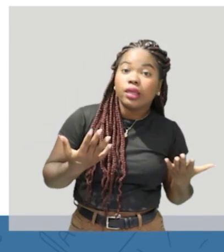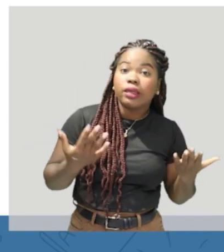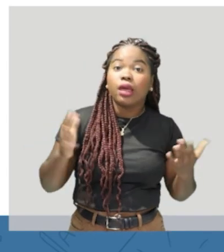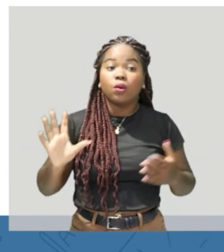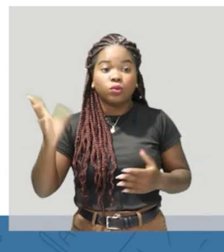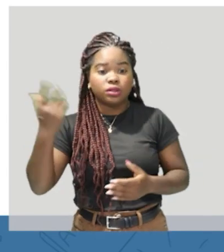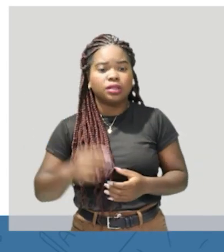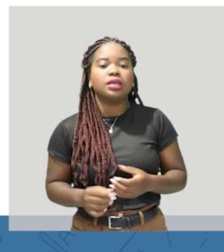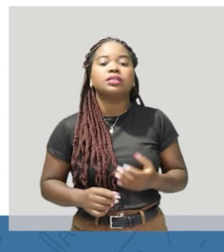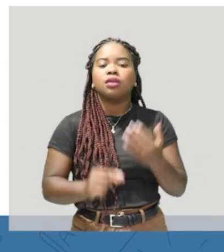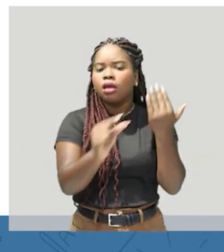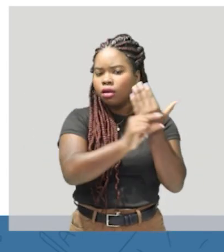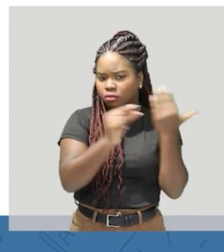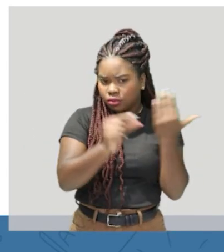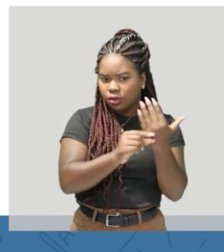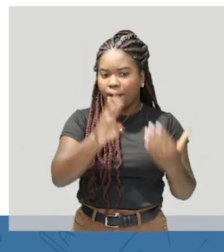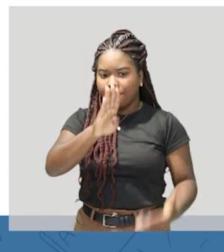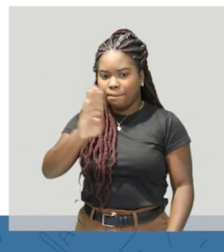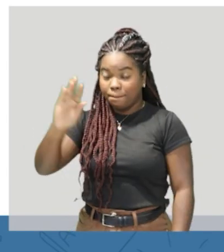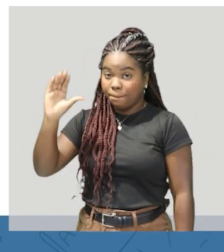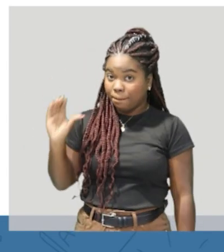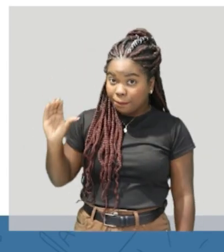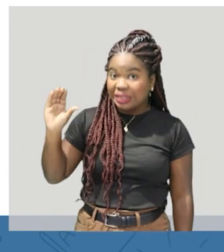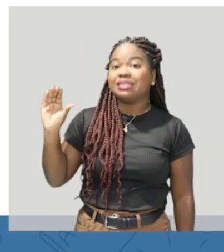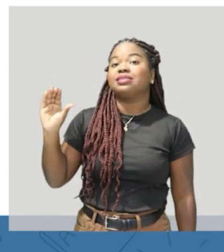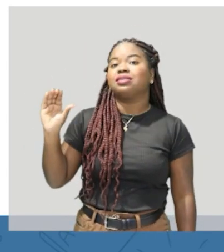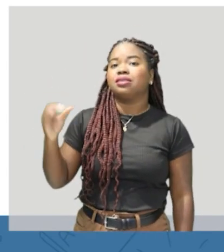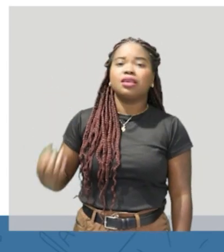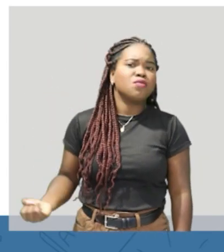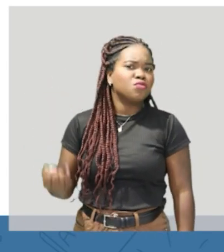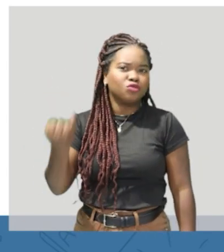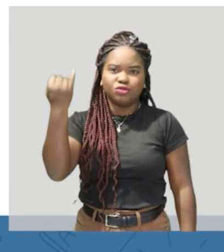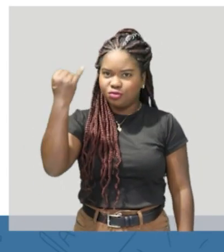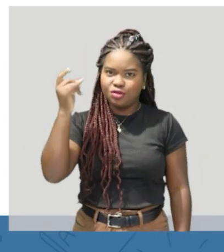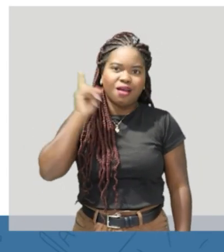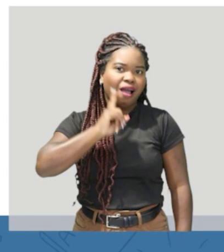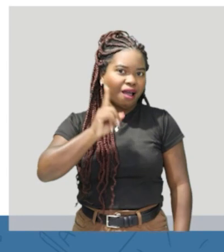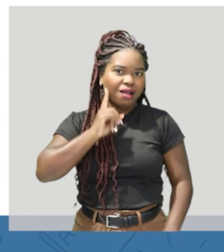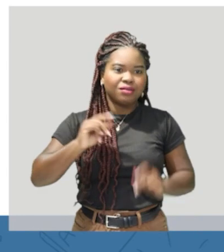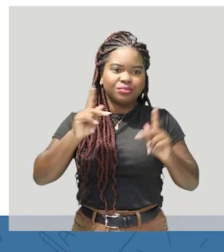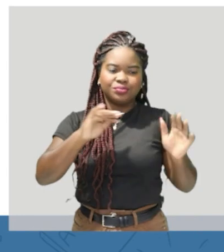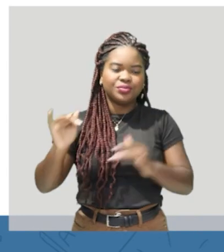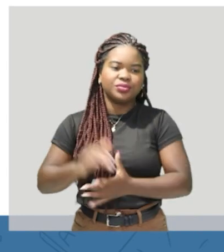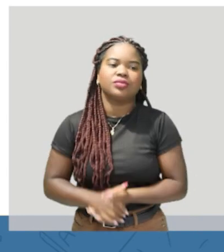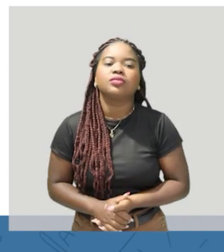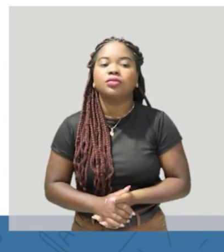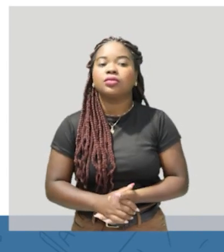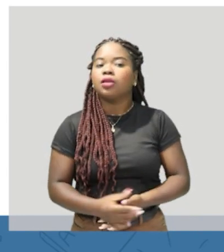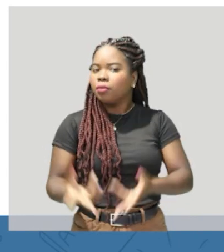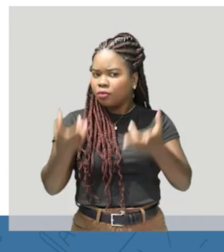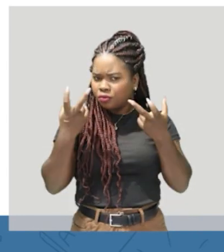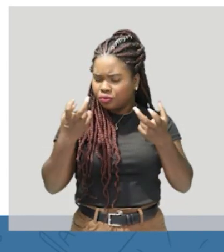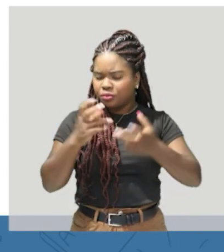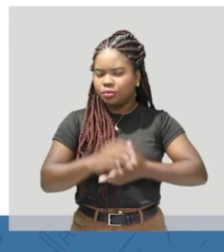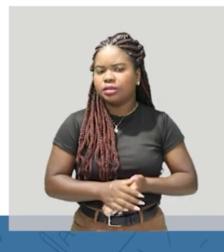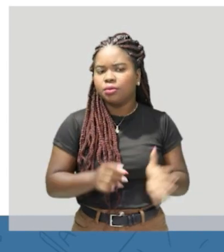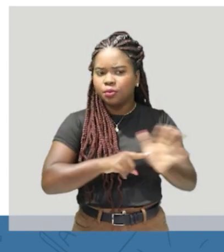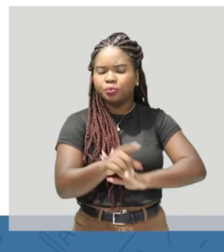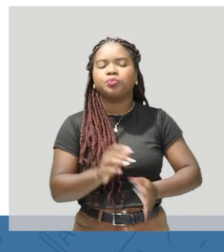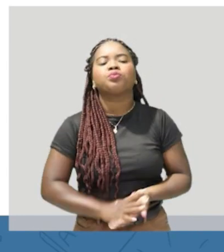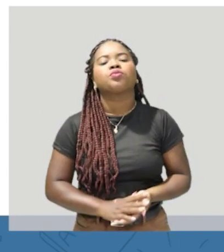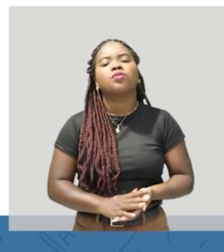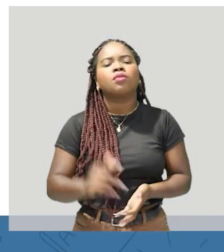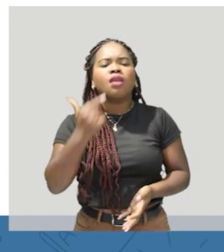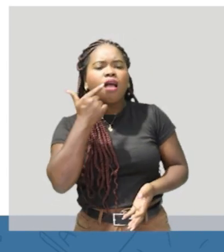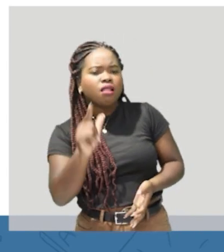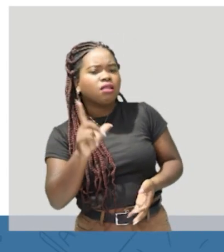fonte, como eu já mencionei, BBC, que é um veículo britânico. Olha o enunciado da questão. As línguas